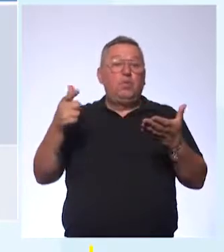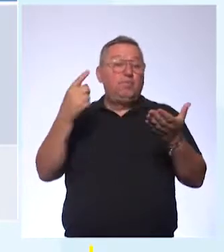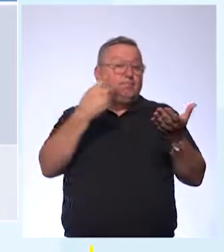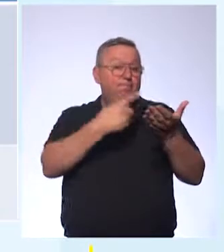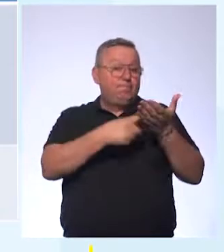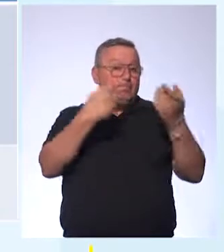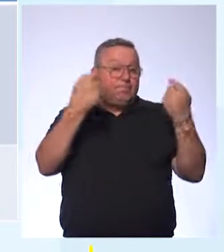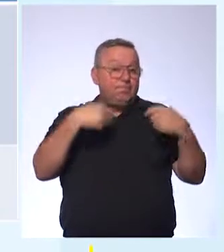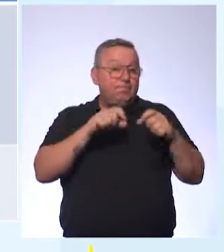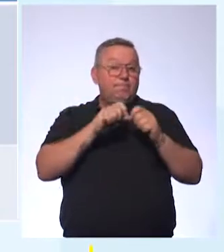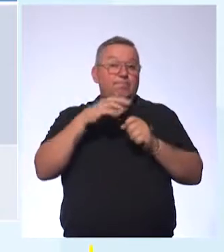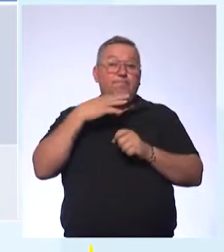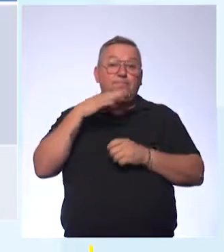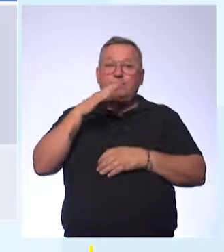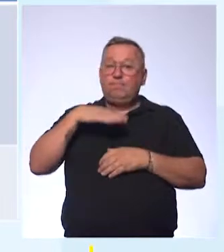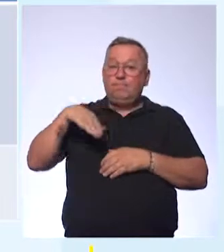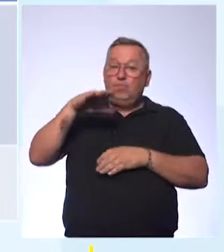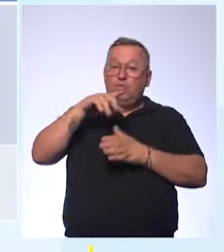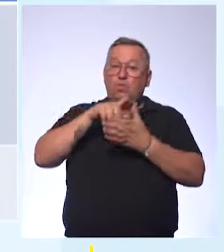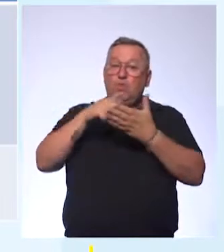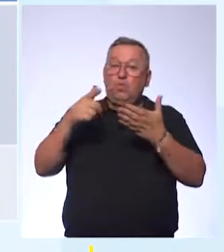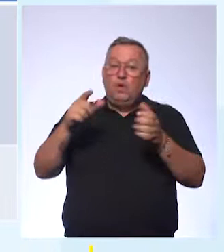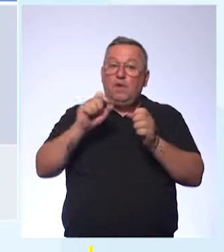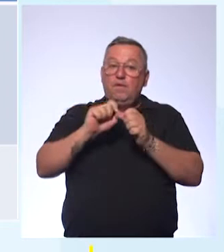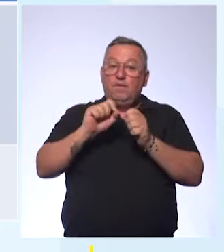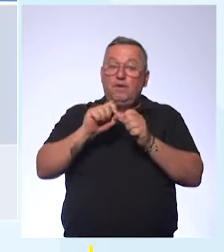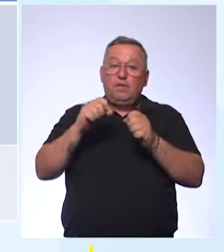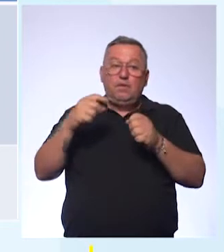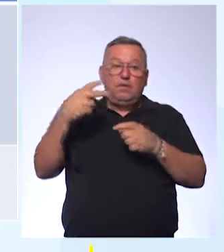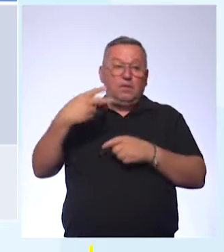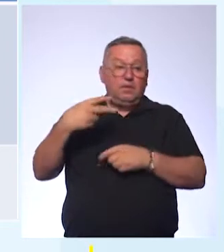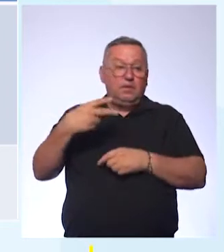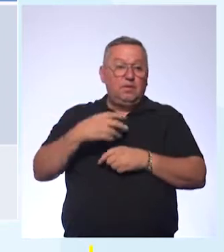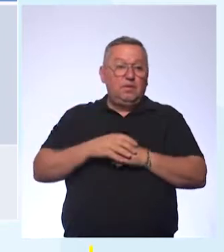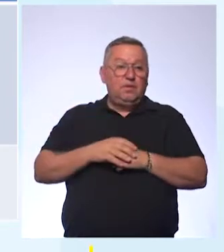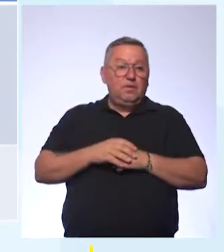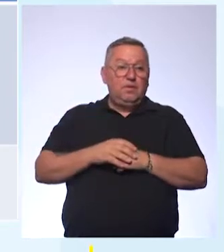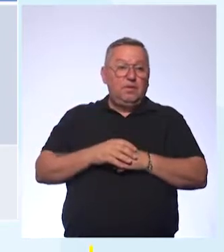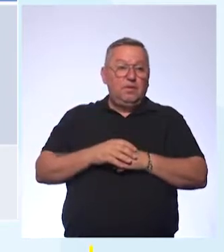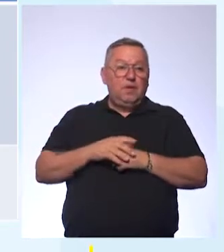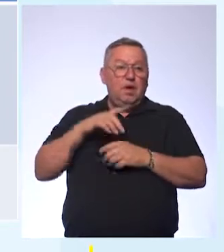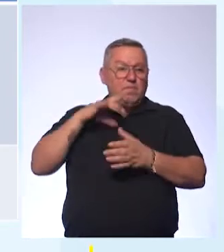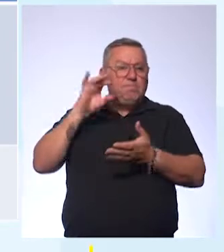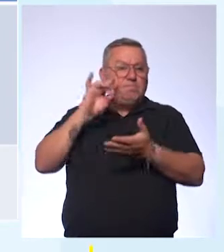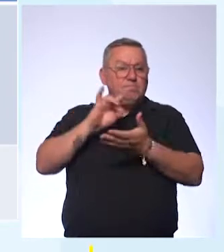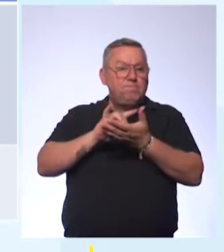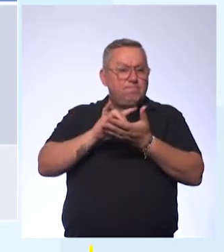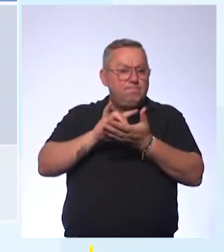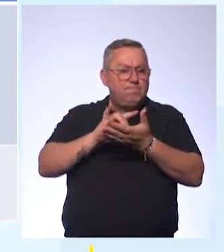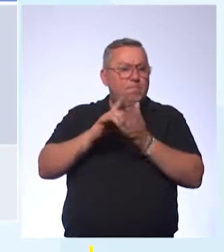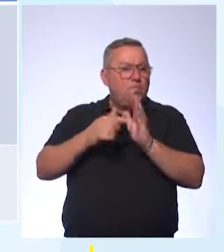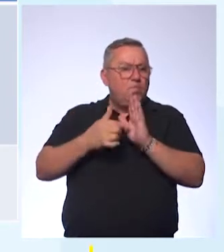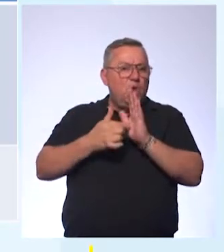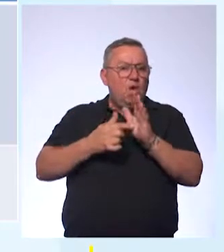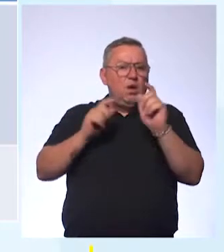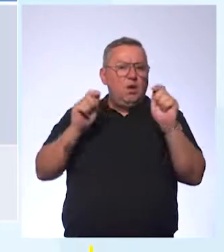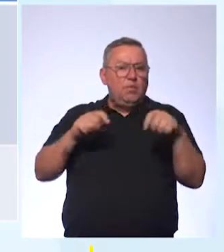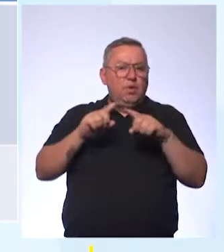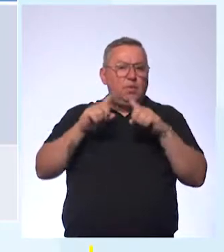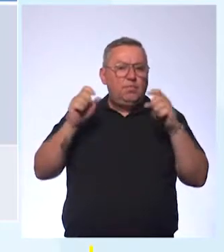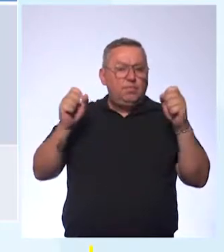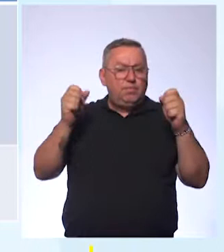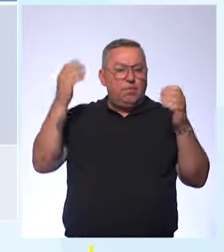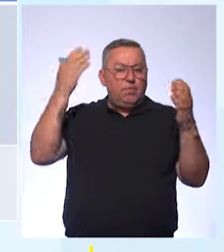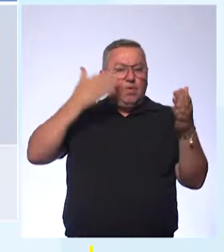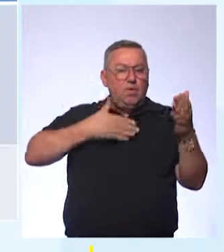isso, seria necessário conhecer todos os jornais produzidos. E a segunda lá, ó, essa afirmação apresenta um fato, que pode ser